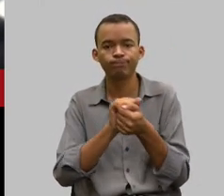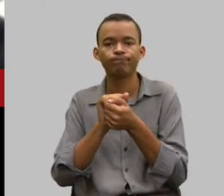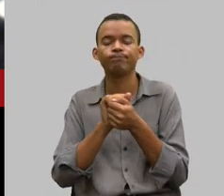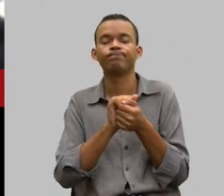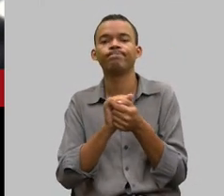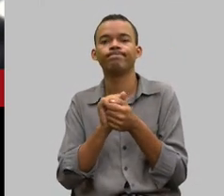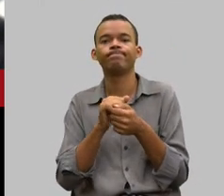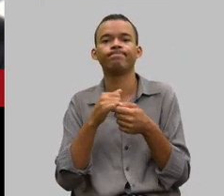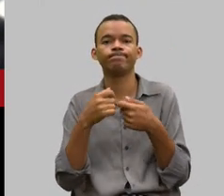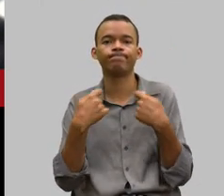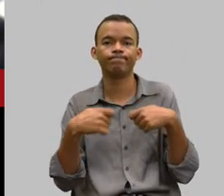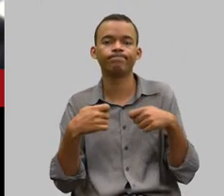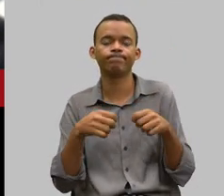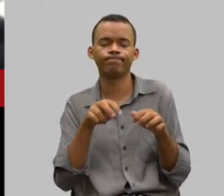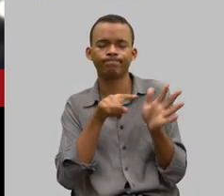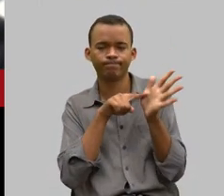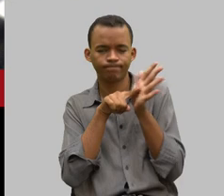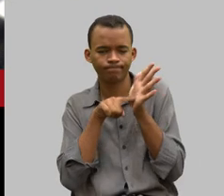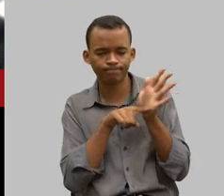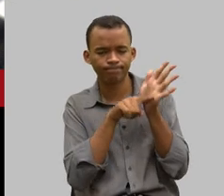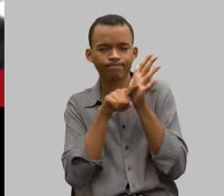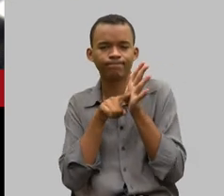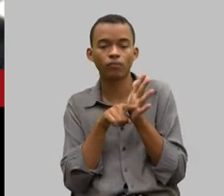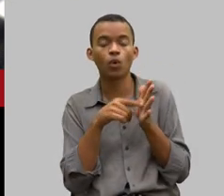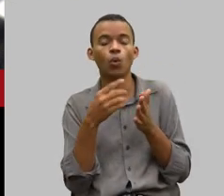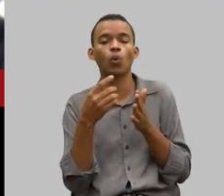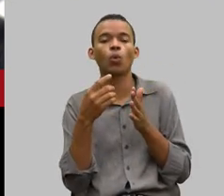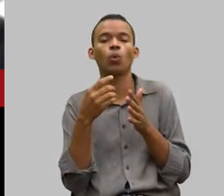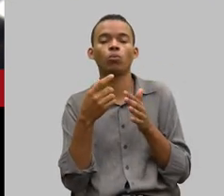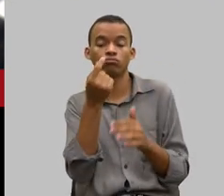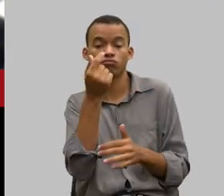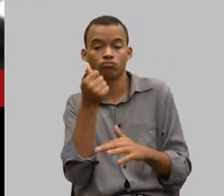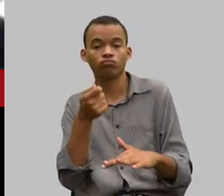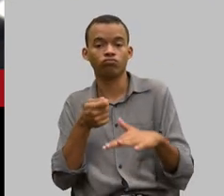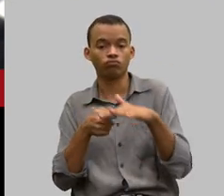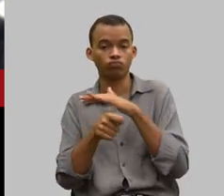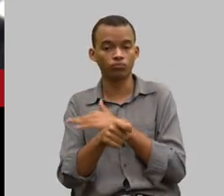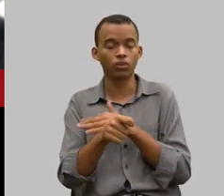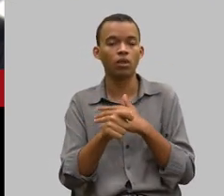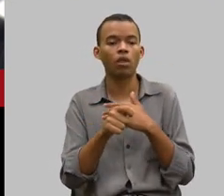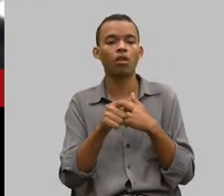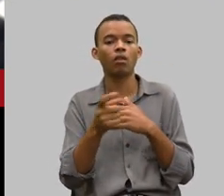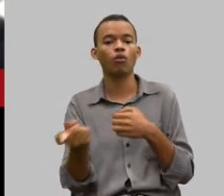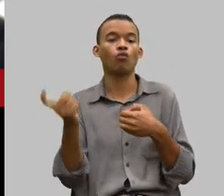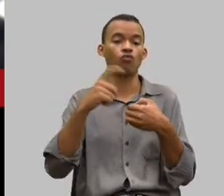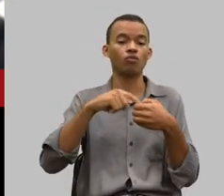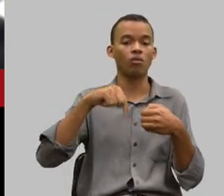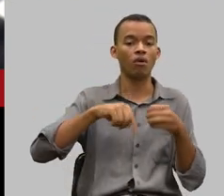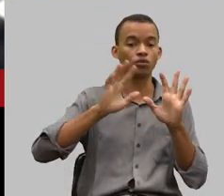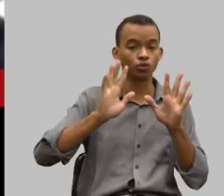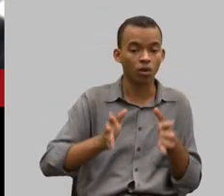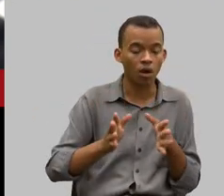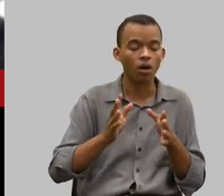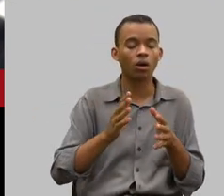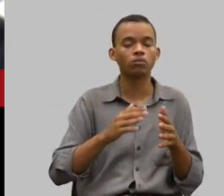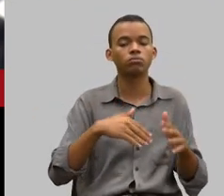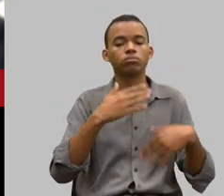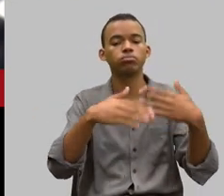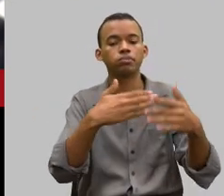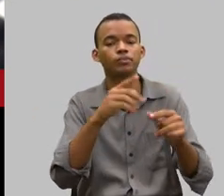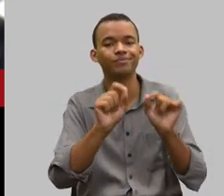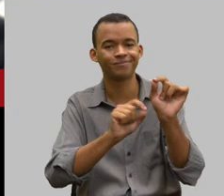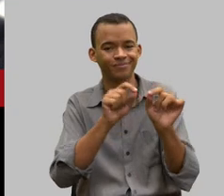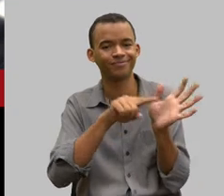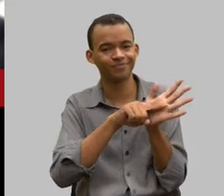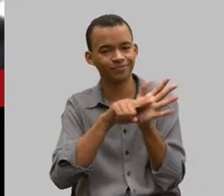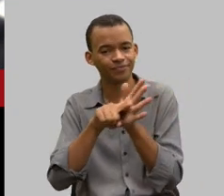ponderar isso quanto a esses investimentos e o que que foi feito depois que nós voltamos dessas missões vou aproveitar